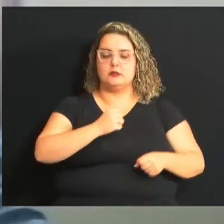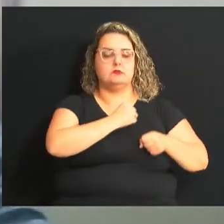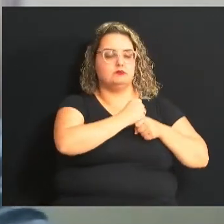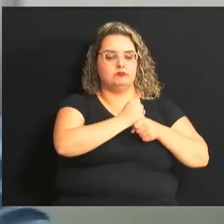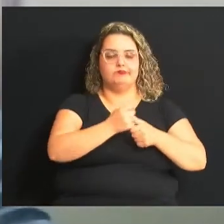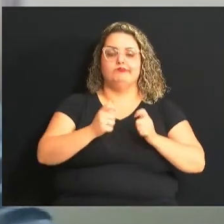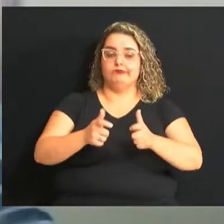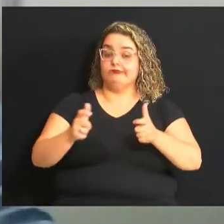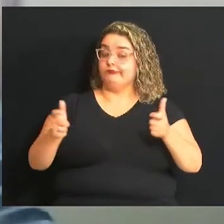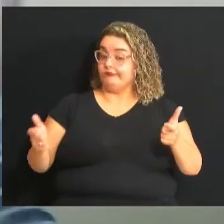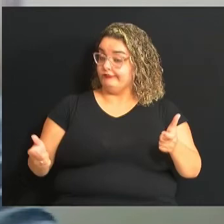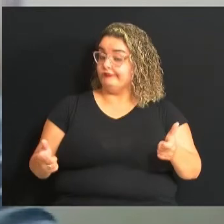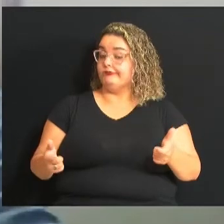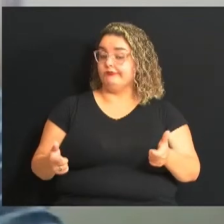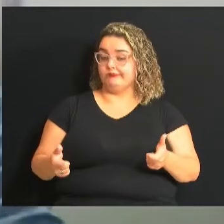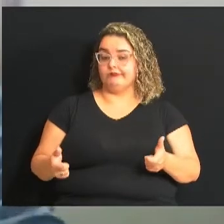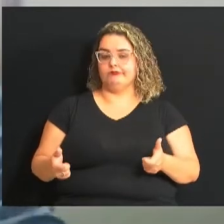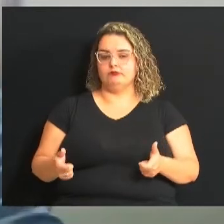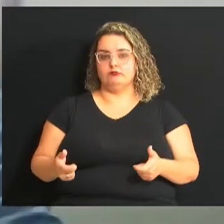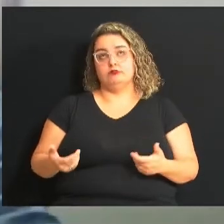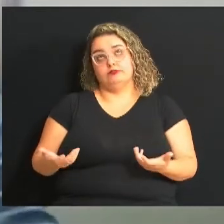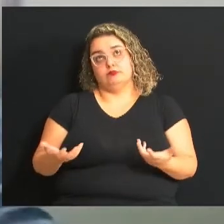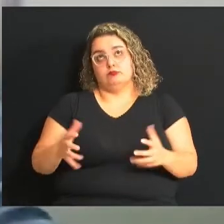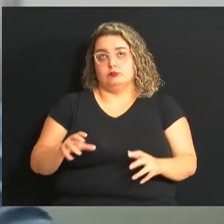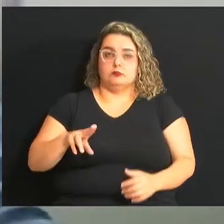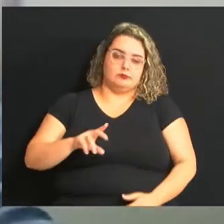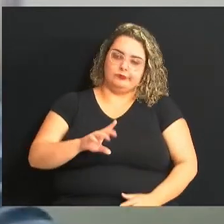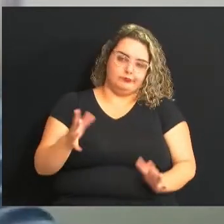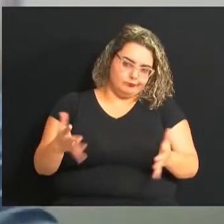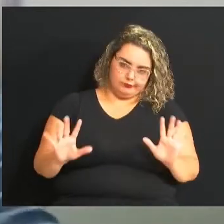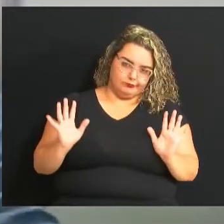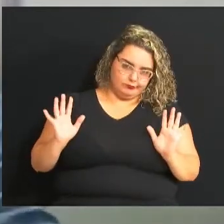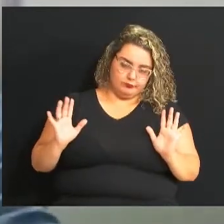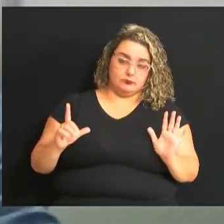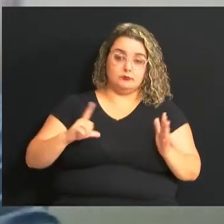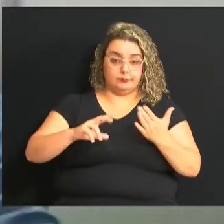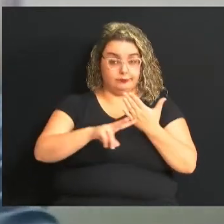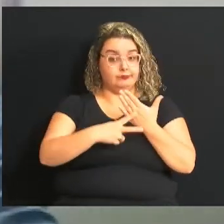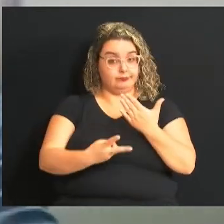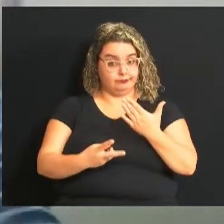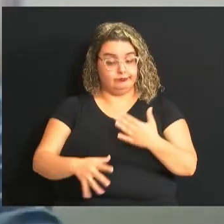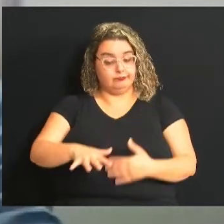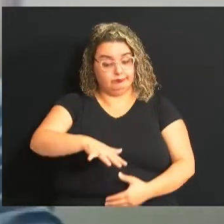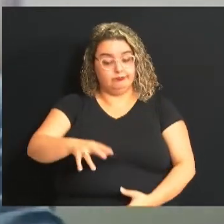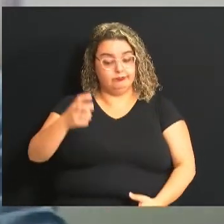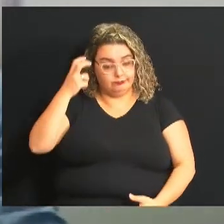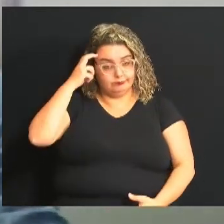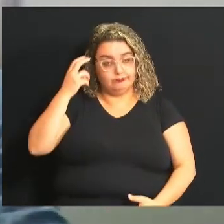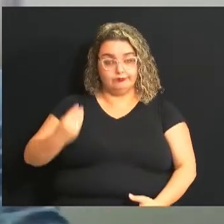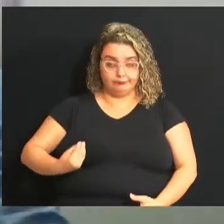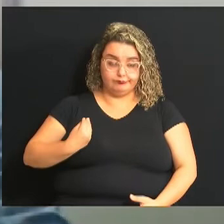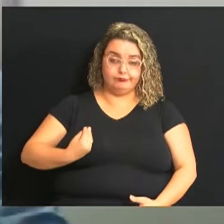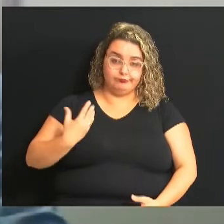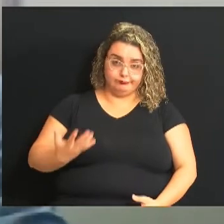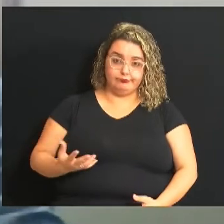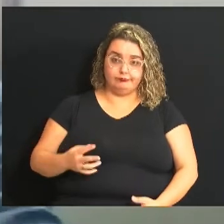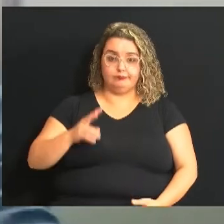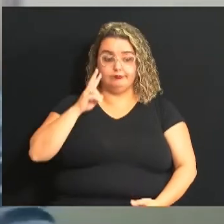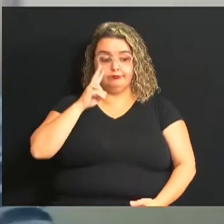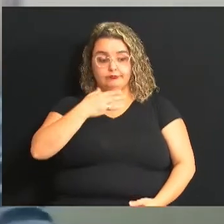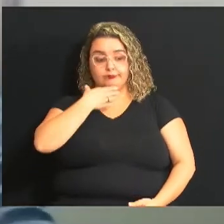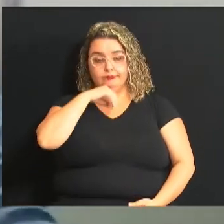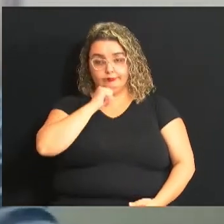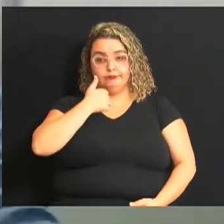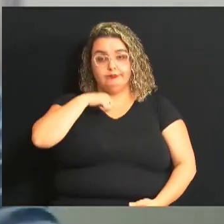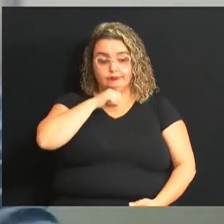expressiva também. Isso, querendo ou não, tem um certo reflexo do meio cultural que ela vive. Então, se ela vê os pais daquela maneira,